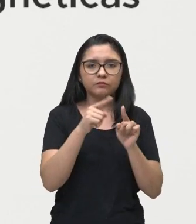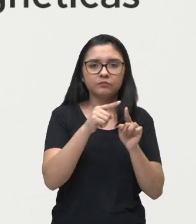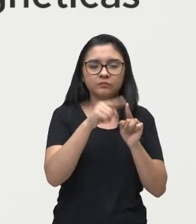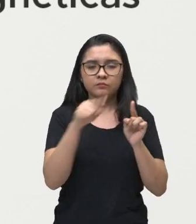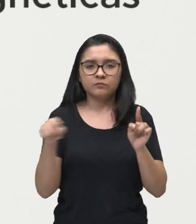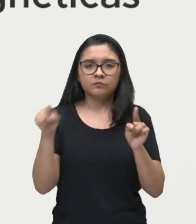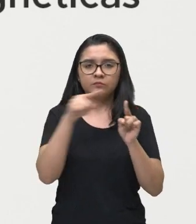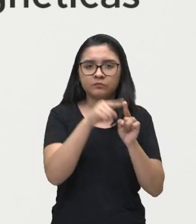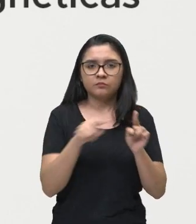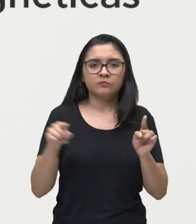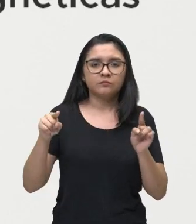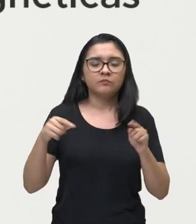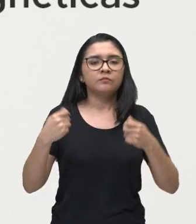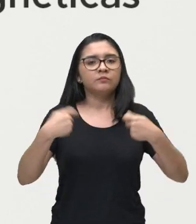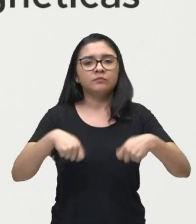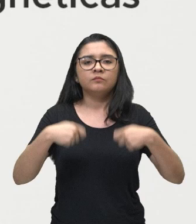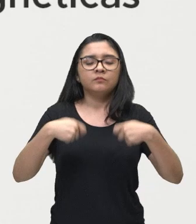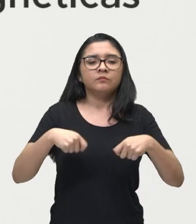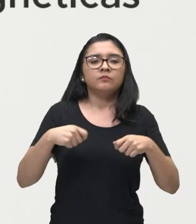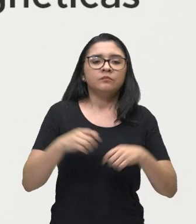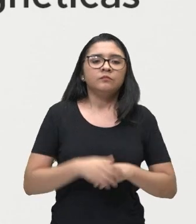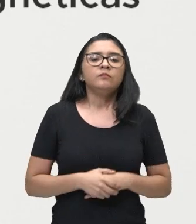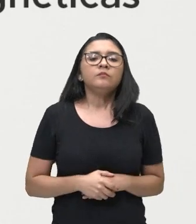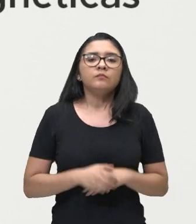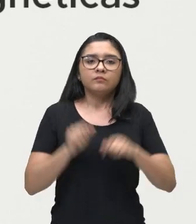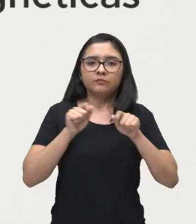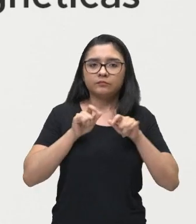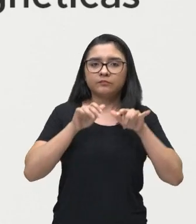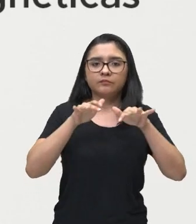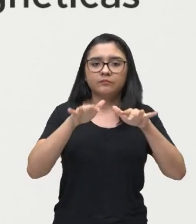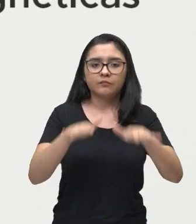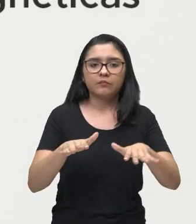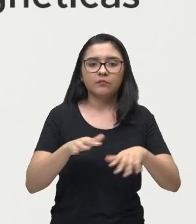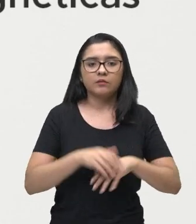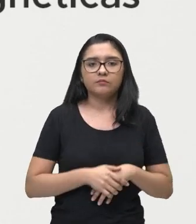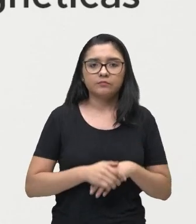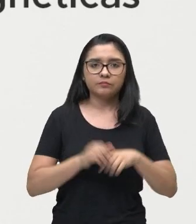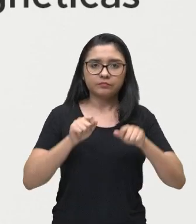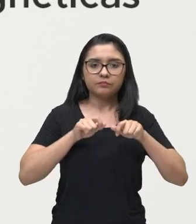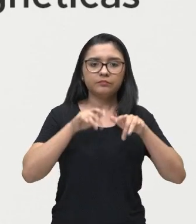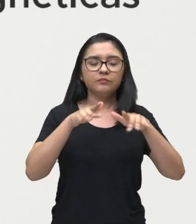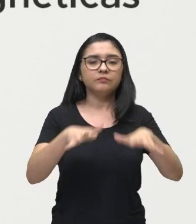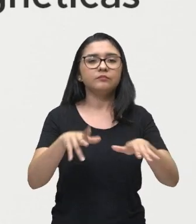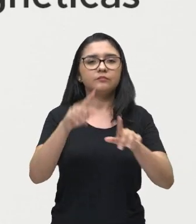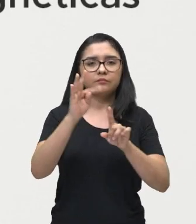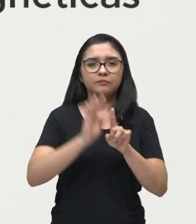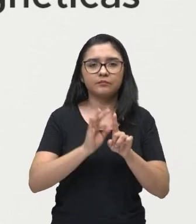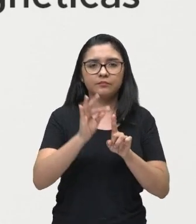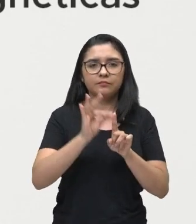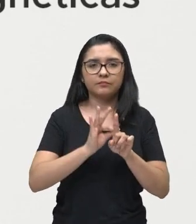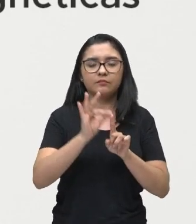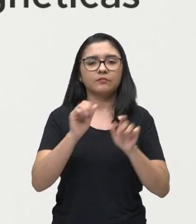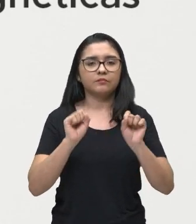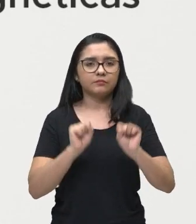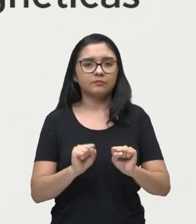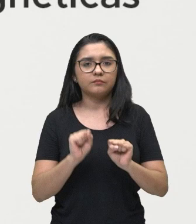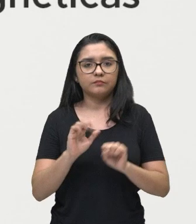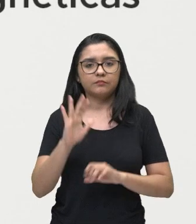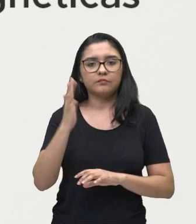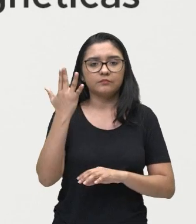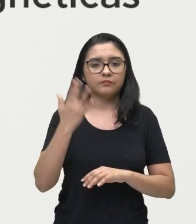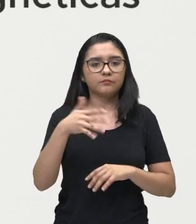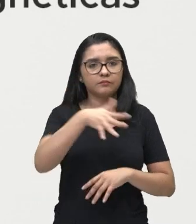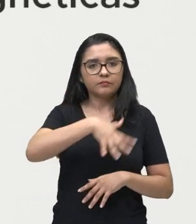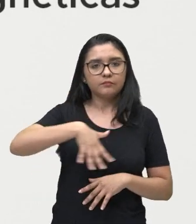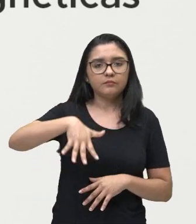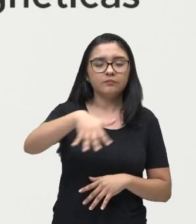meio para se propagar, a radiação térmica também pode acontecer no vácuo.